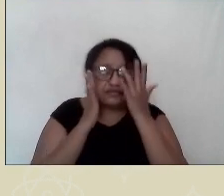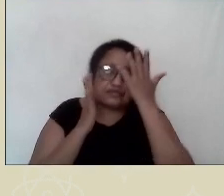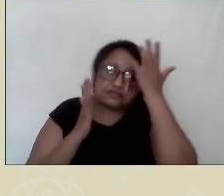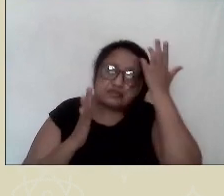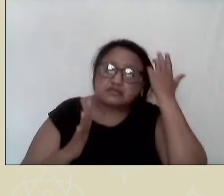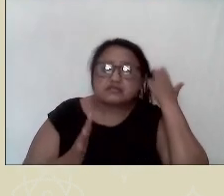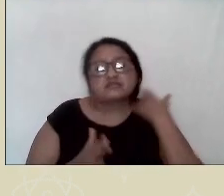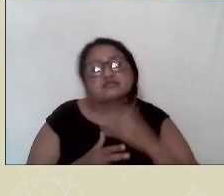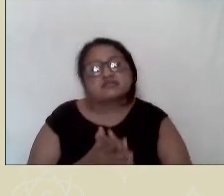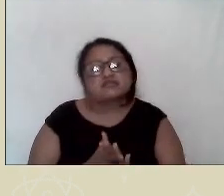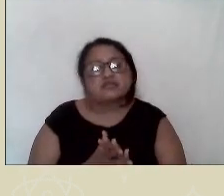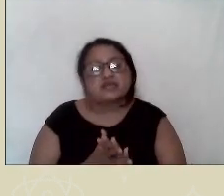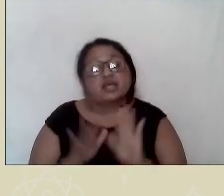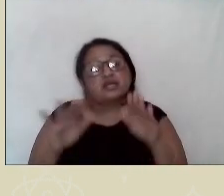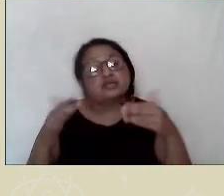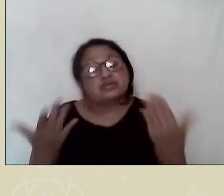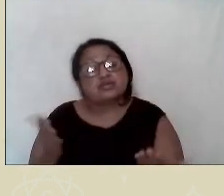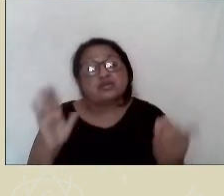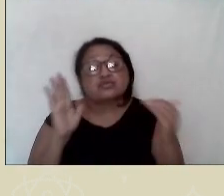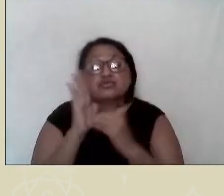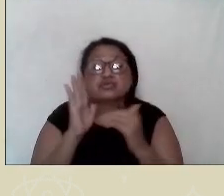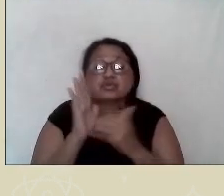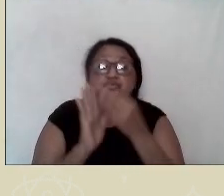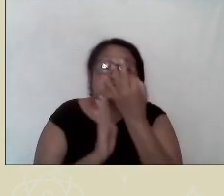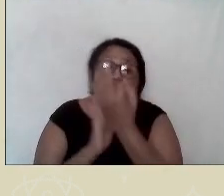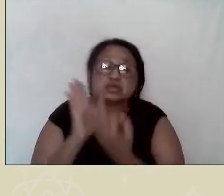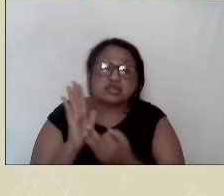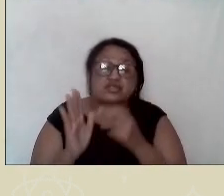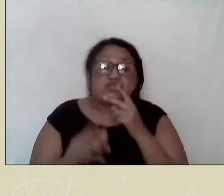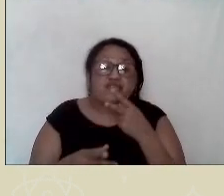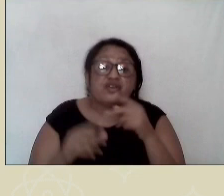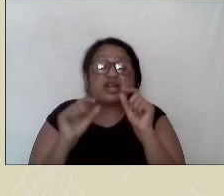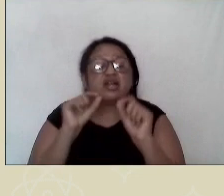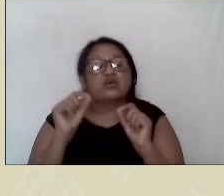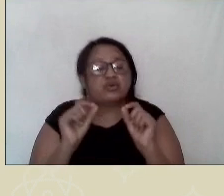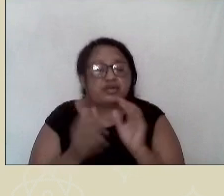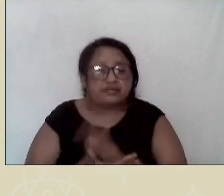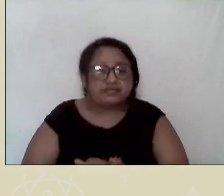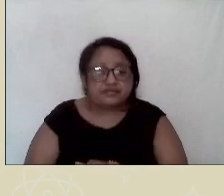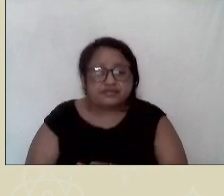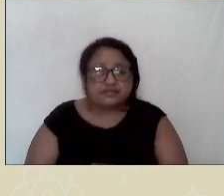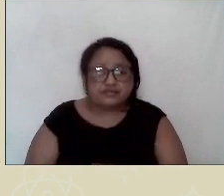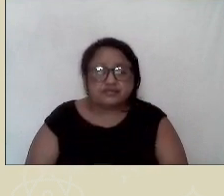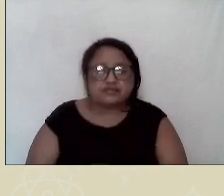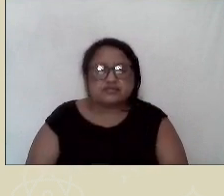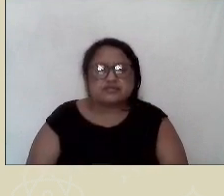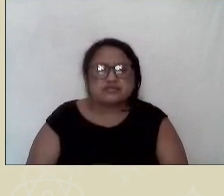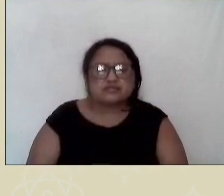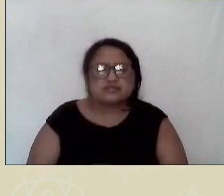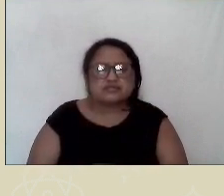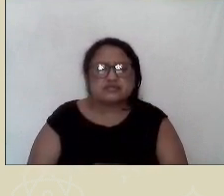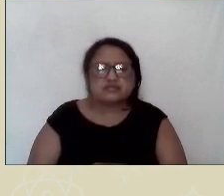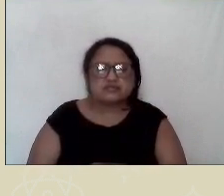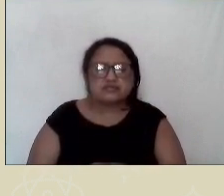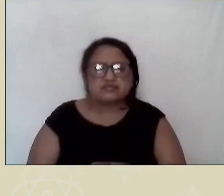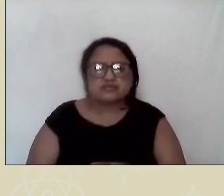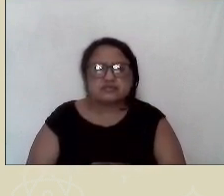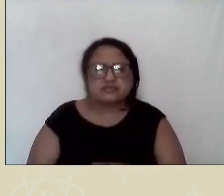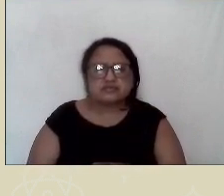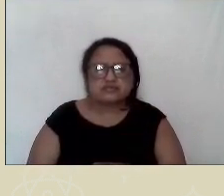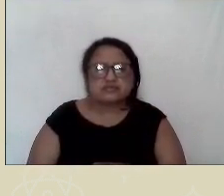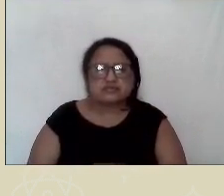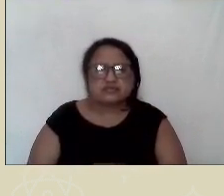e aí o nosso último texto diz assim Everest os cadáveres que estão quedando expostos com o derretimento de los